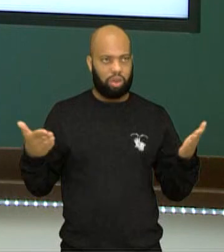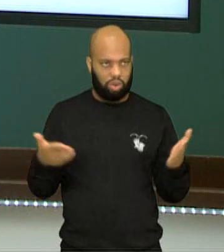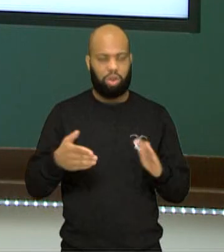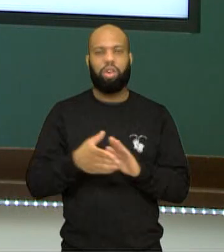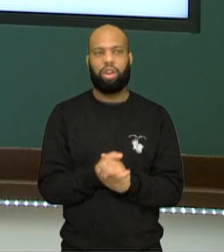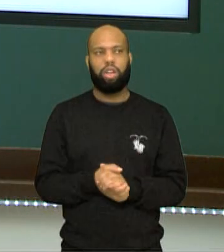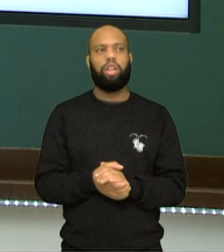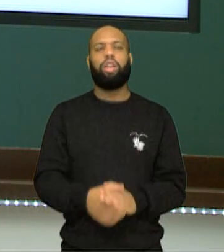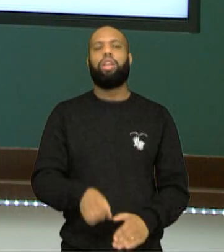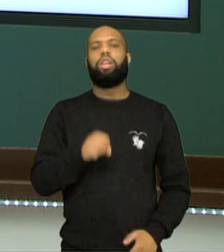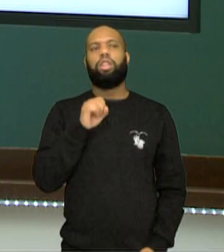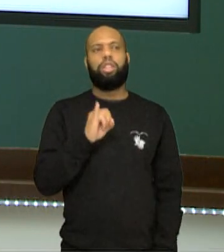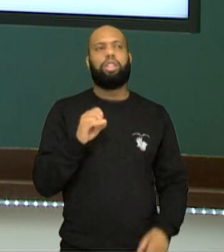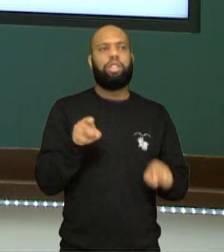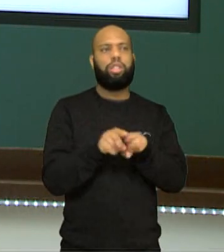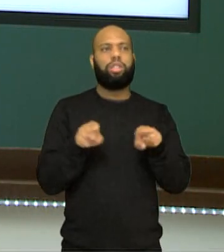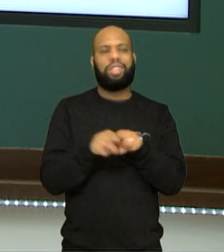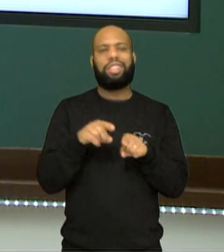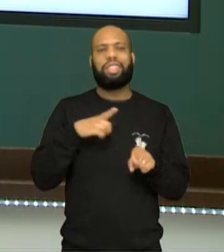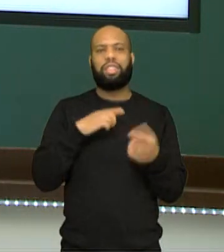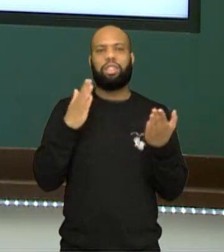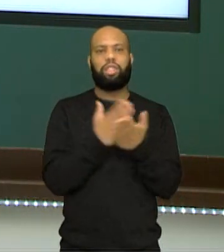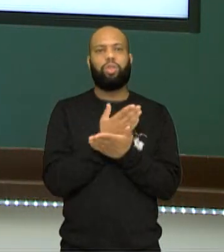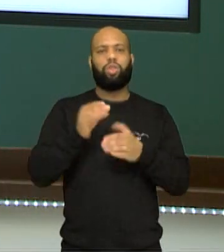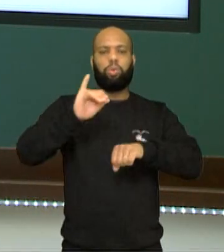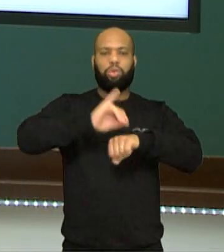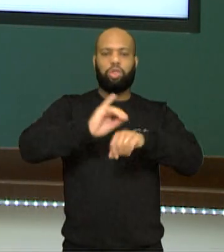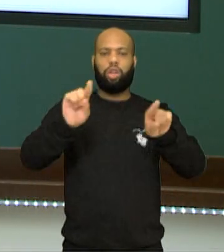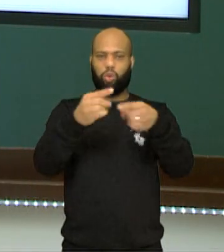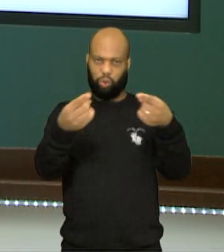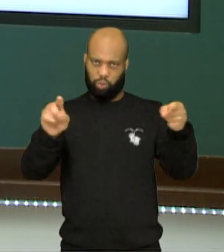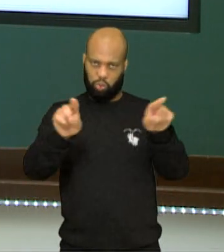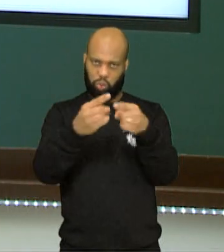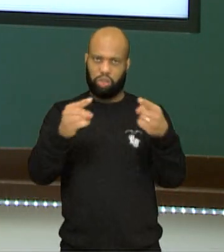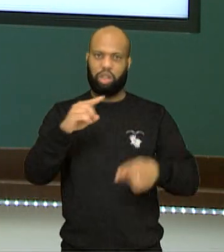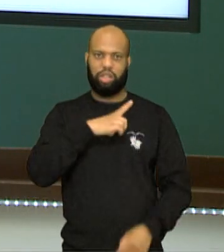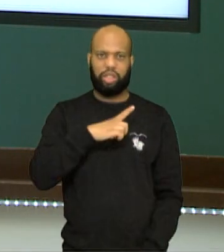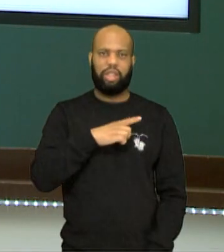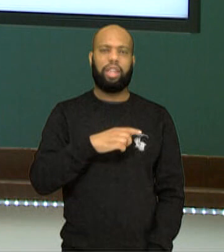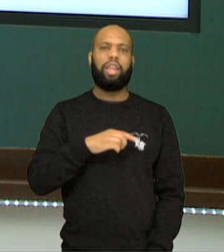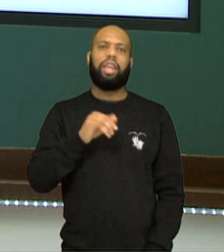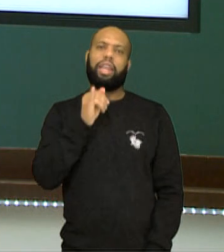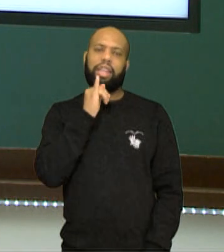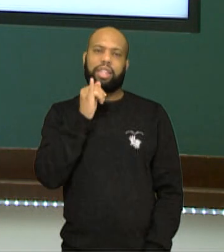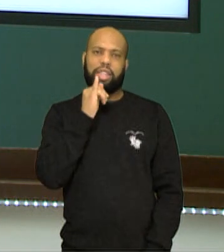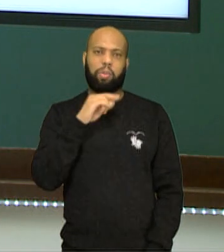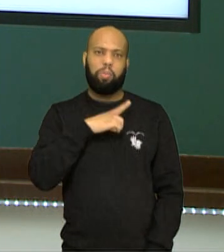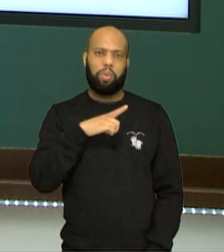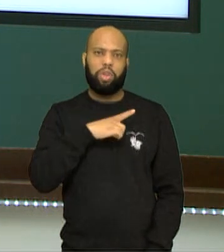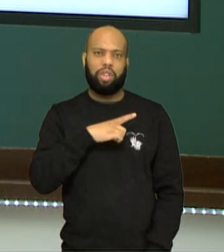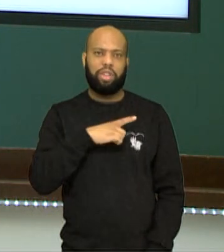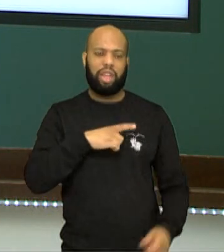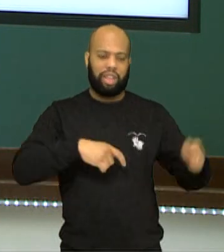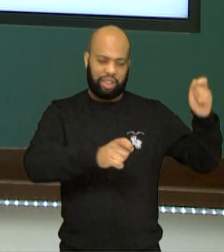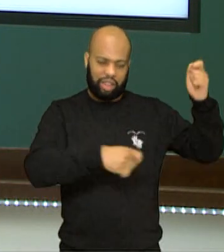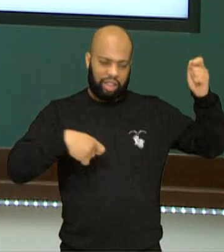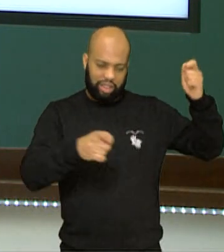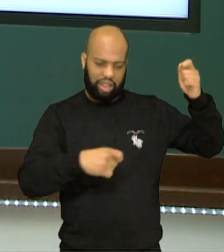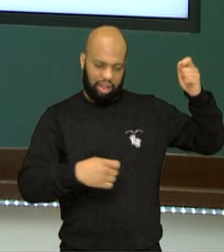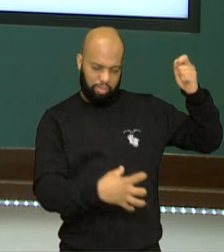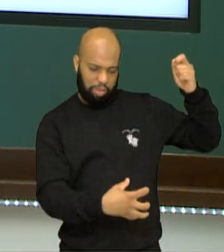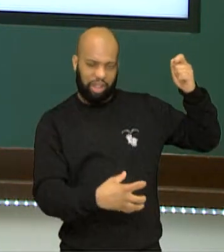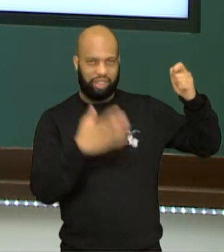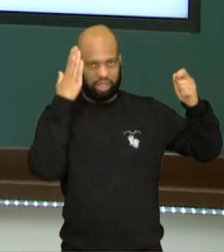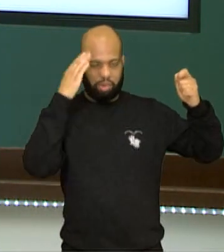gente trabalhar instrumentos musicais, a gente vai ver a importância, né? Que tem o berimbau, os outros elementos que fazem parte